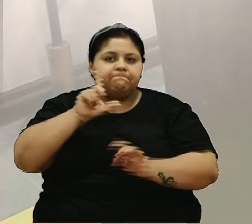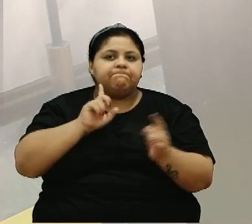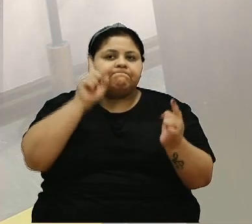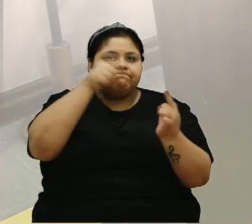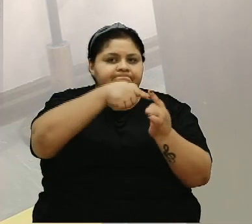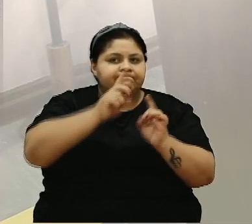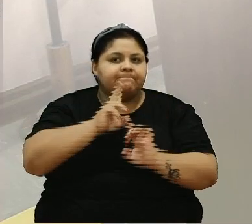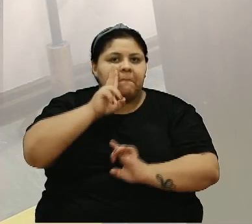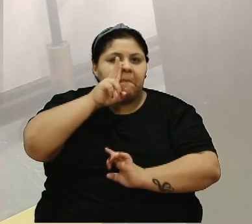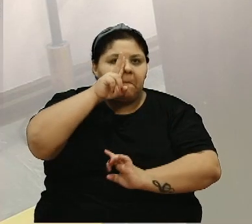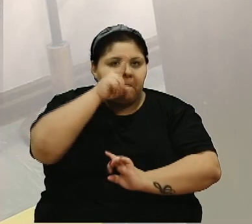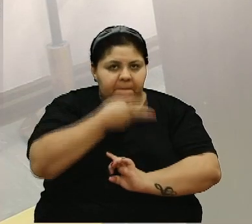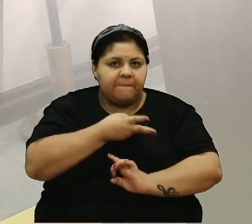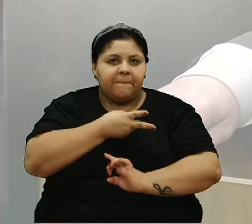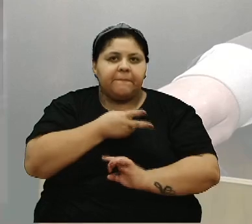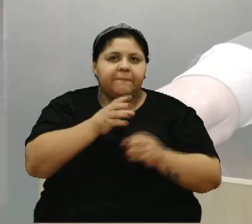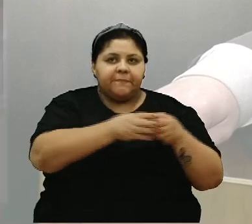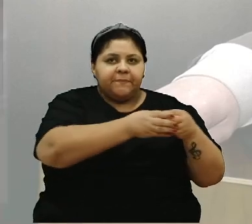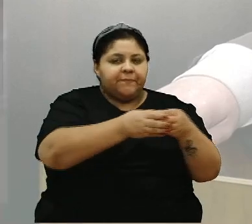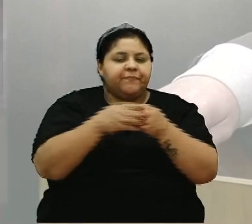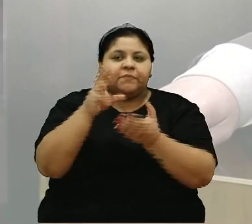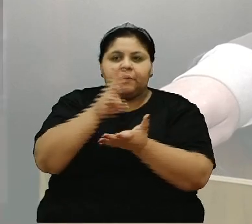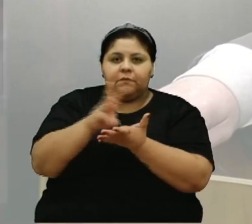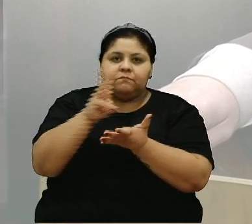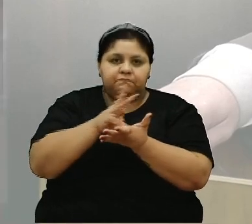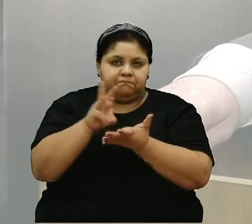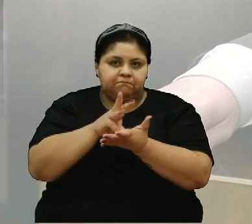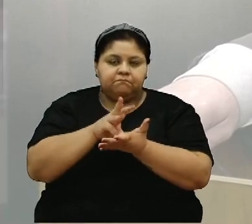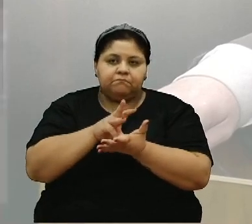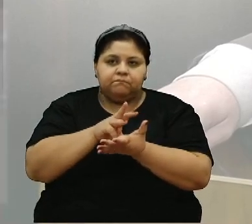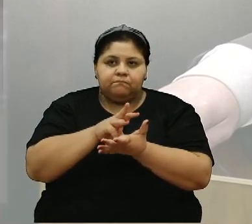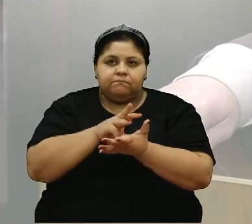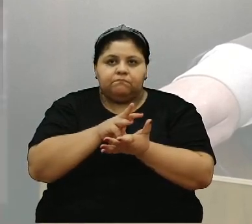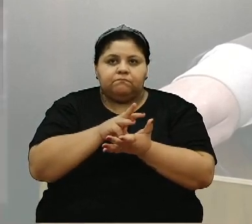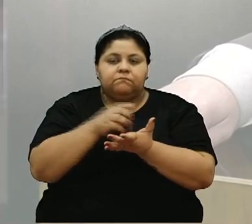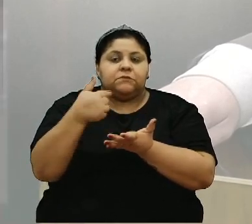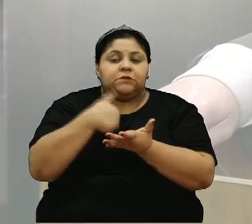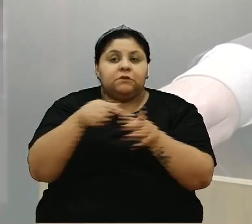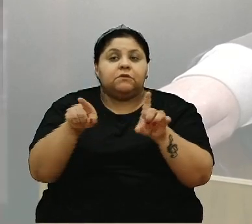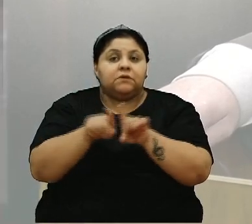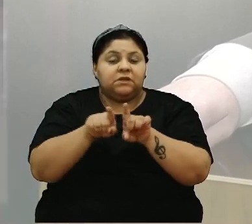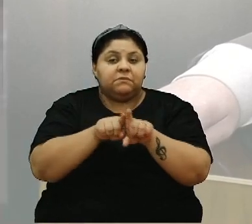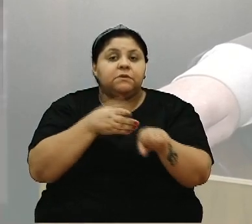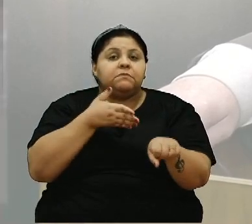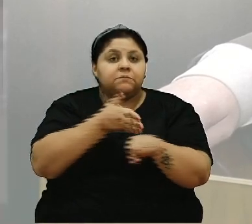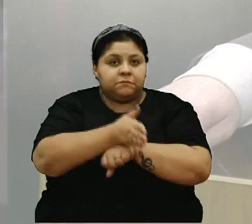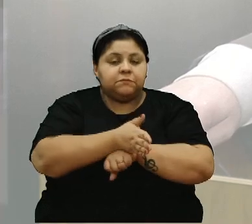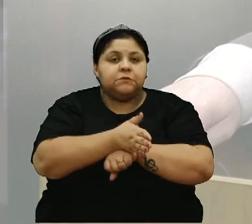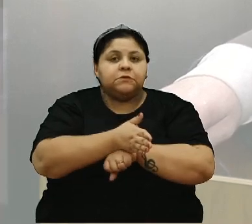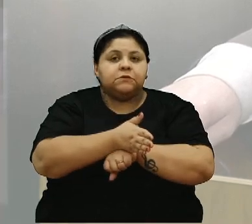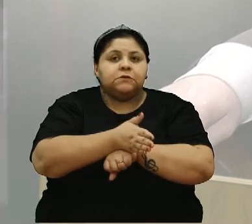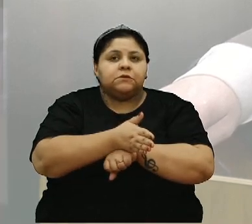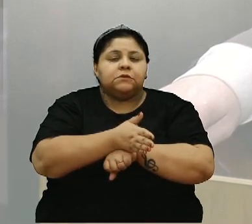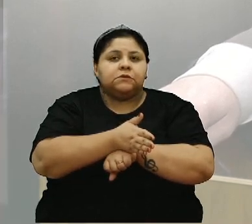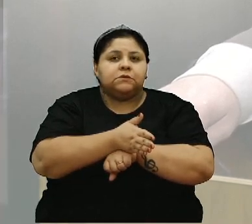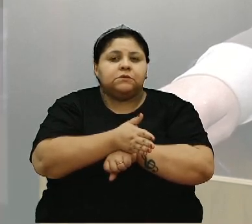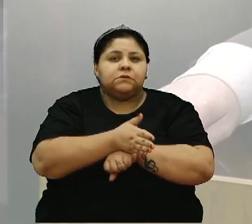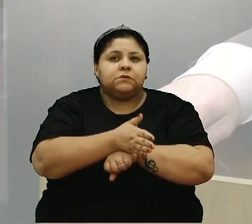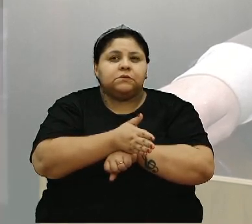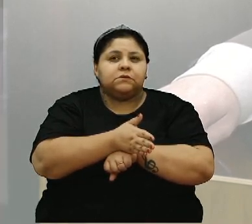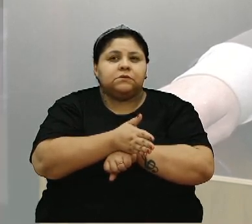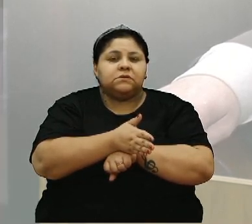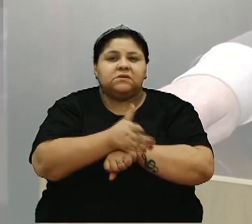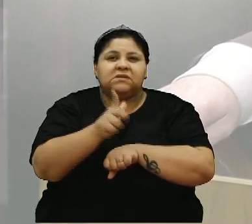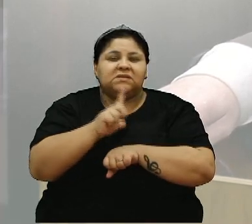esforços, mesmo com esse grupo de WhatsApp aí, que eu também estou nesse grupo, mas não